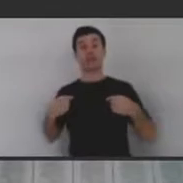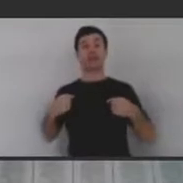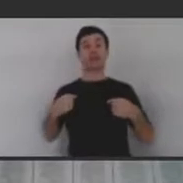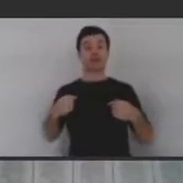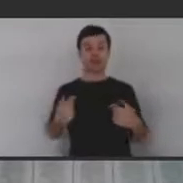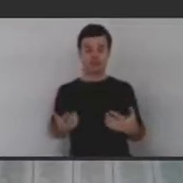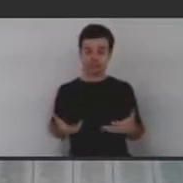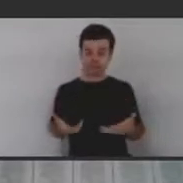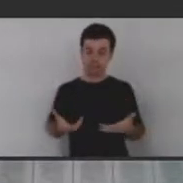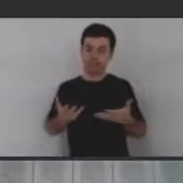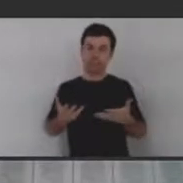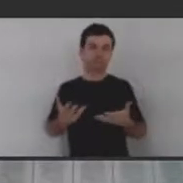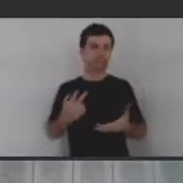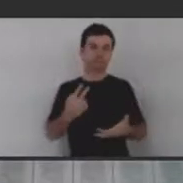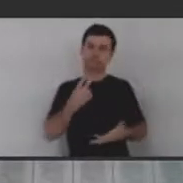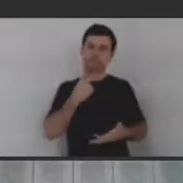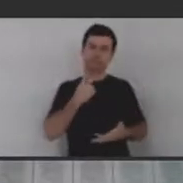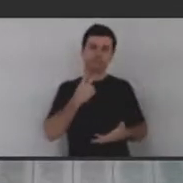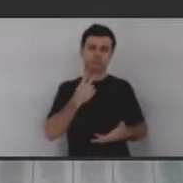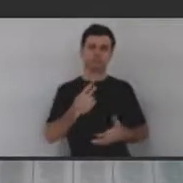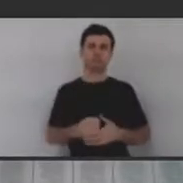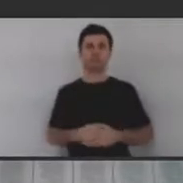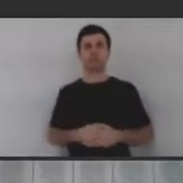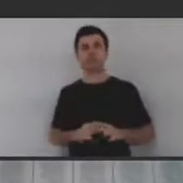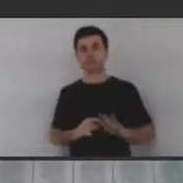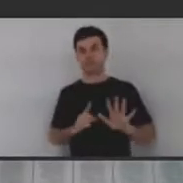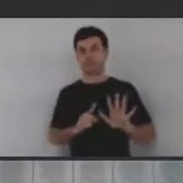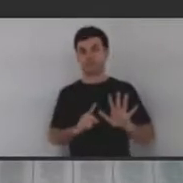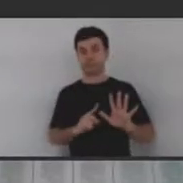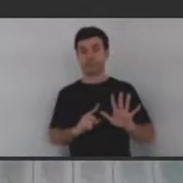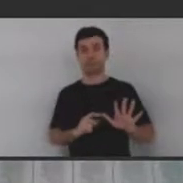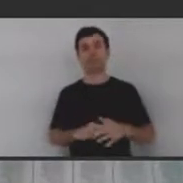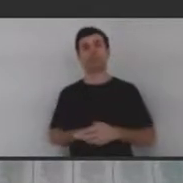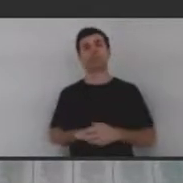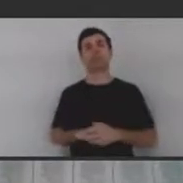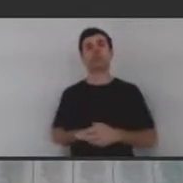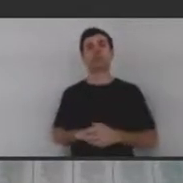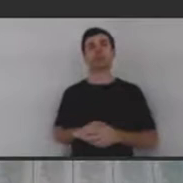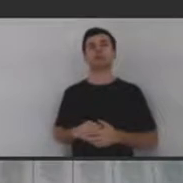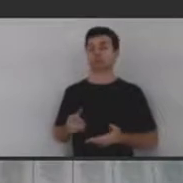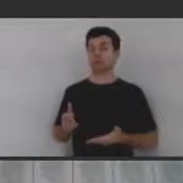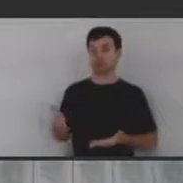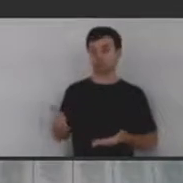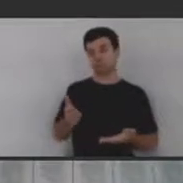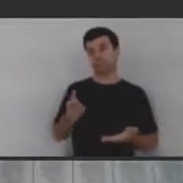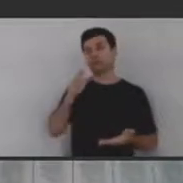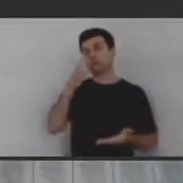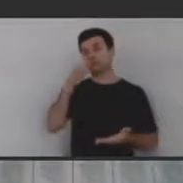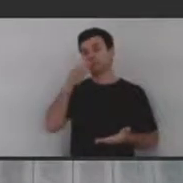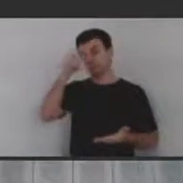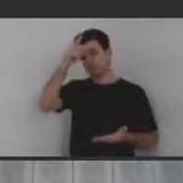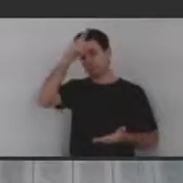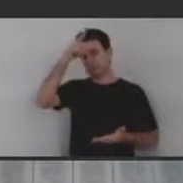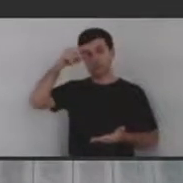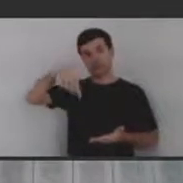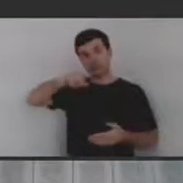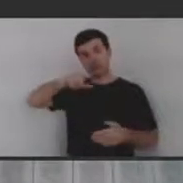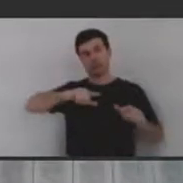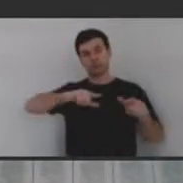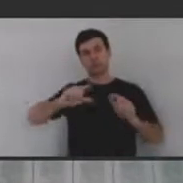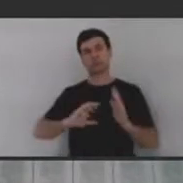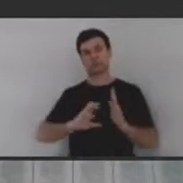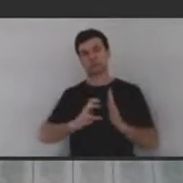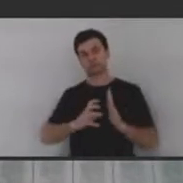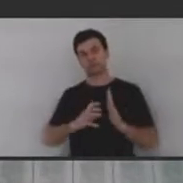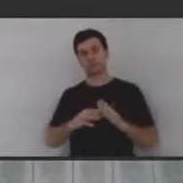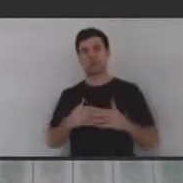qualquer candidatura ou candidato. 5. Ceder servidor da Câmara Municipal de Sumaré para partido político ou